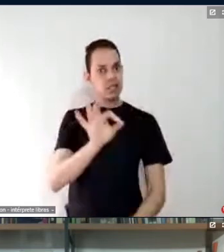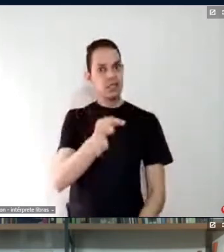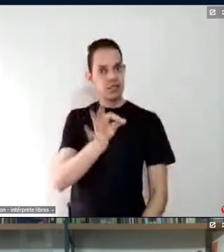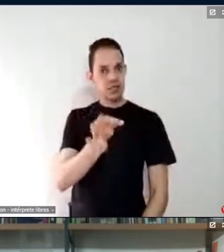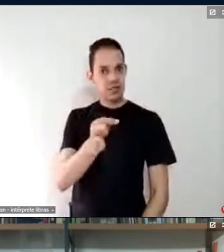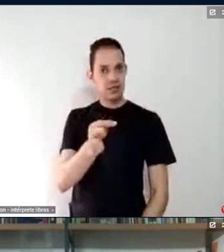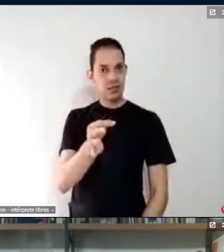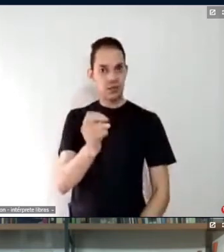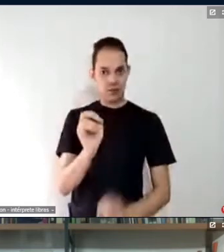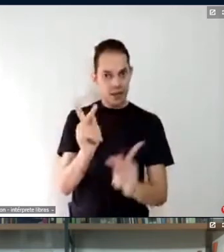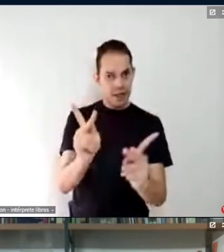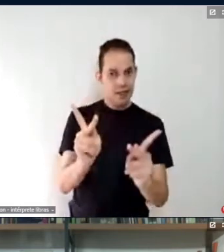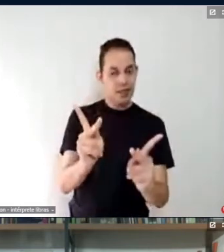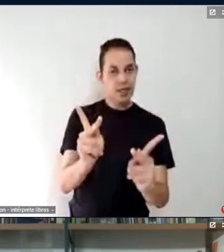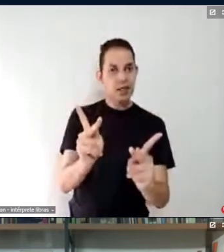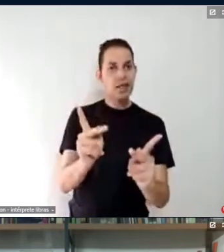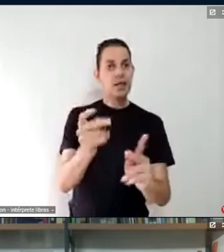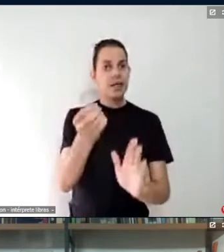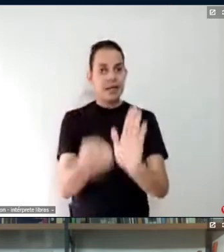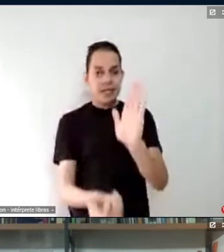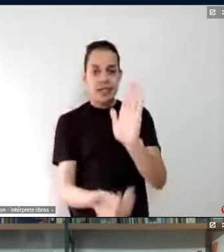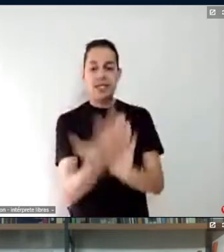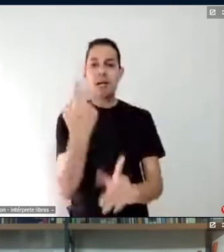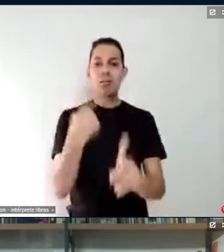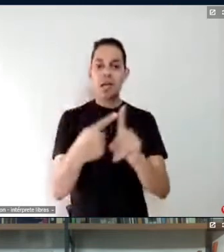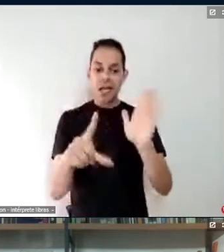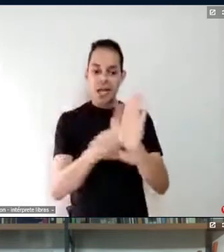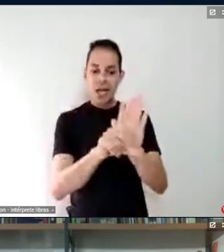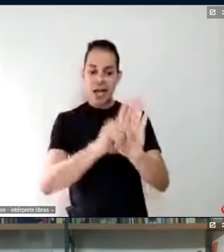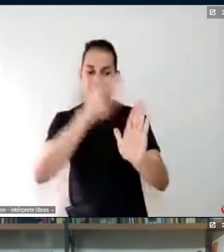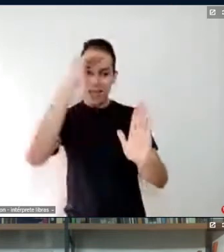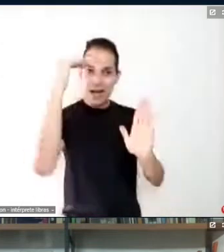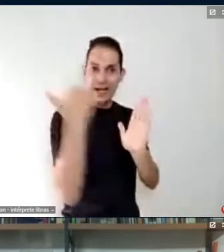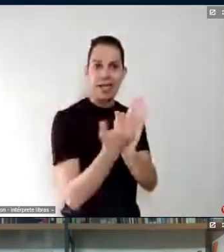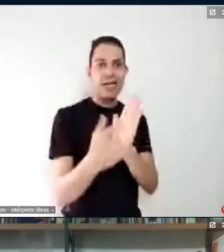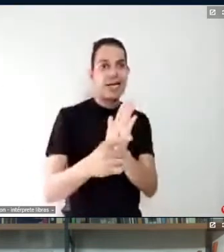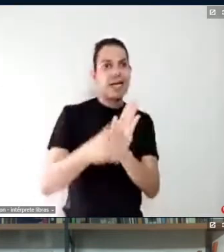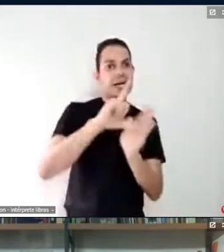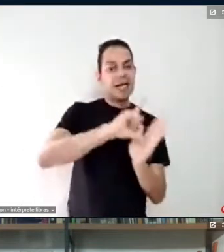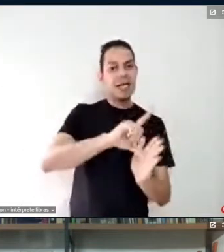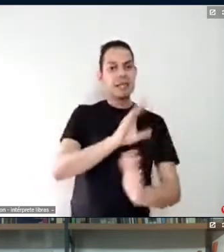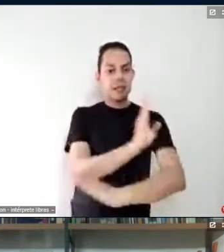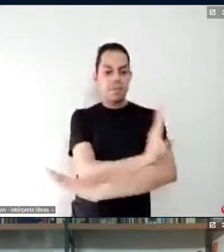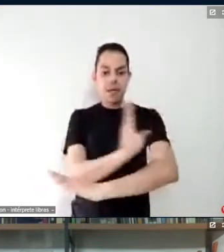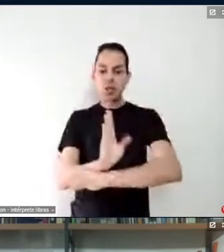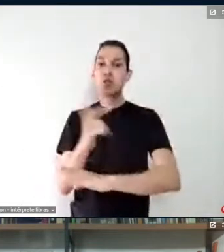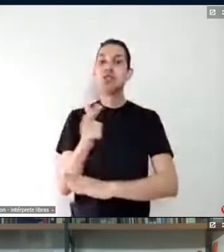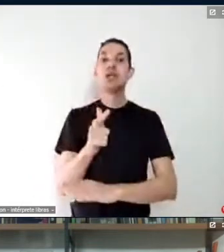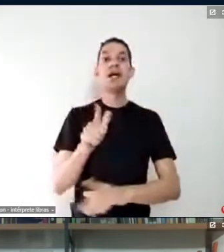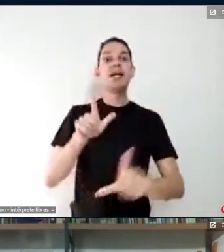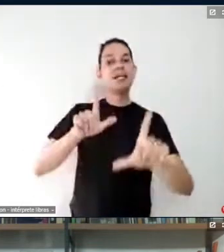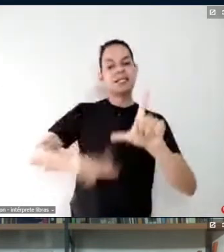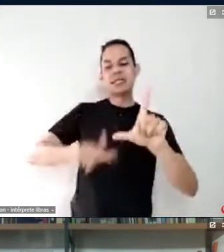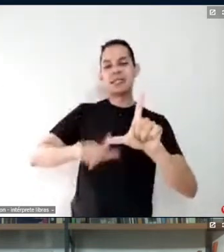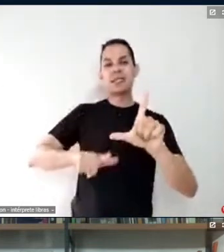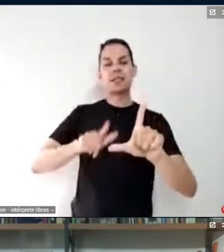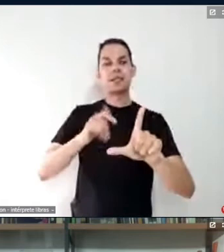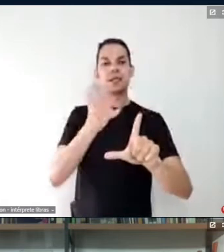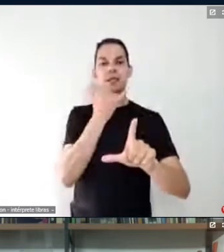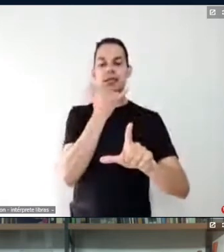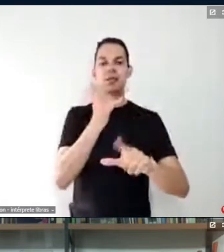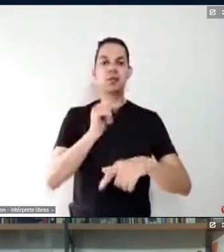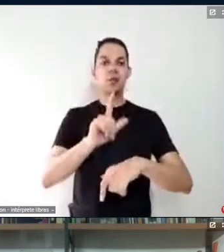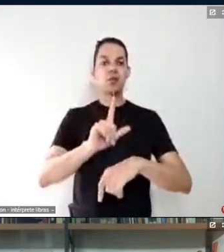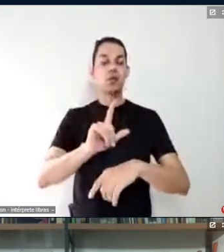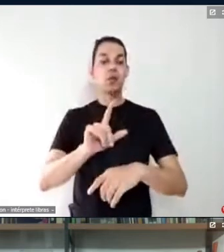Eles foram criados na força de lei. Não existia o bacharelado. Existia a licenciatura. O bacharelado foi